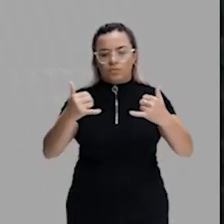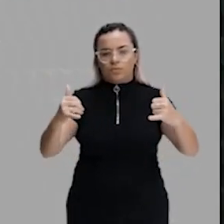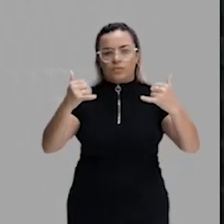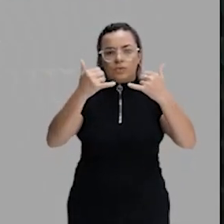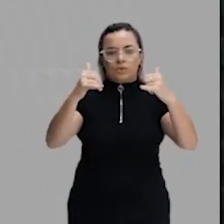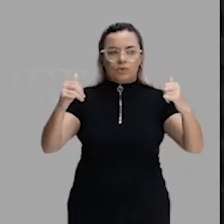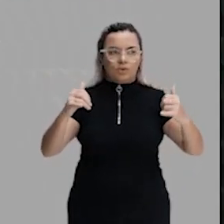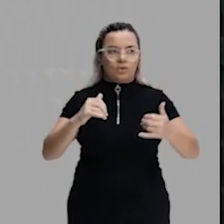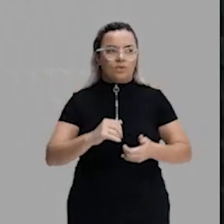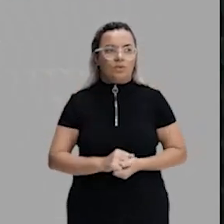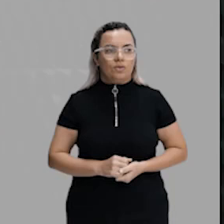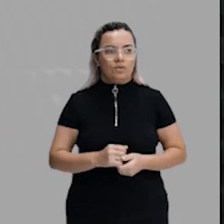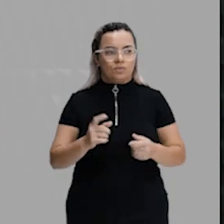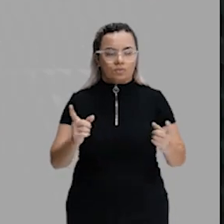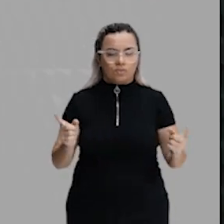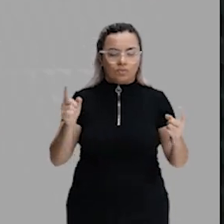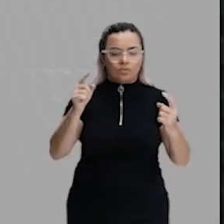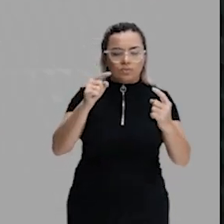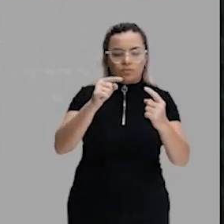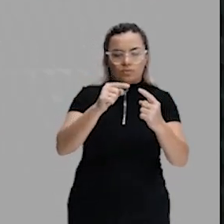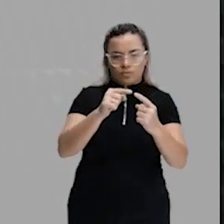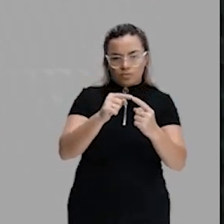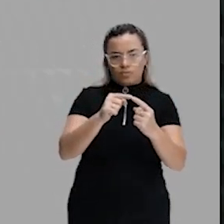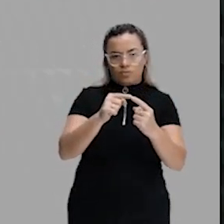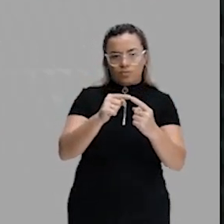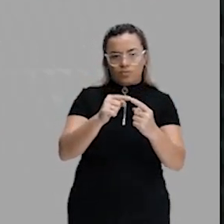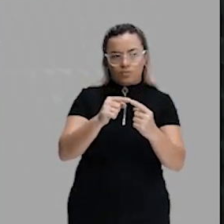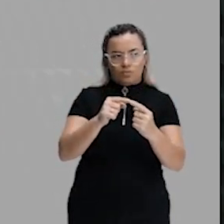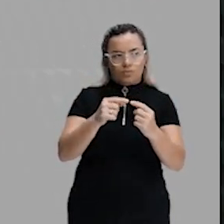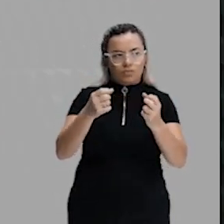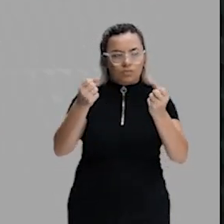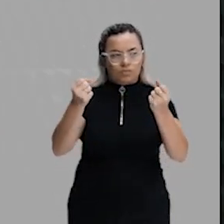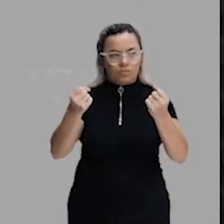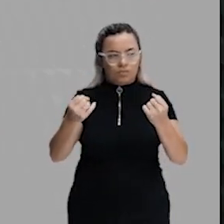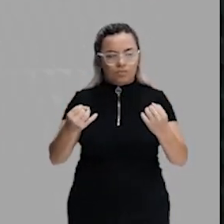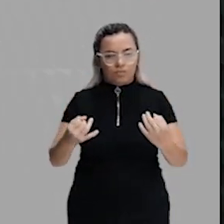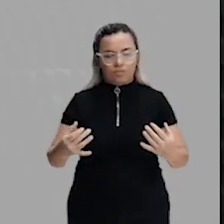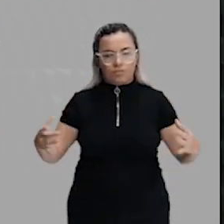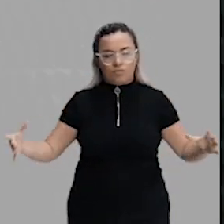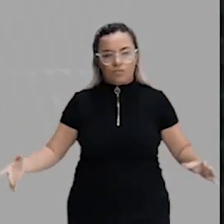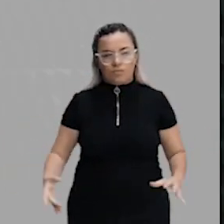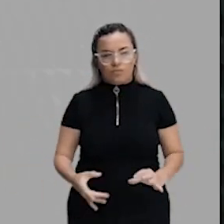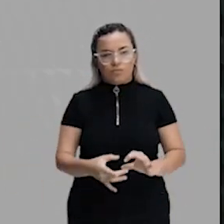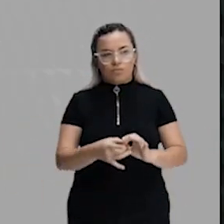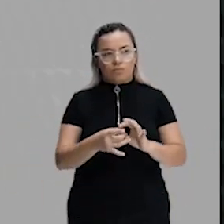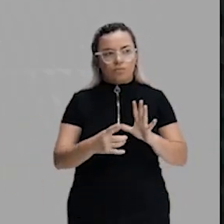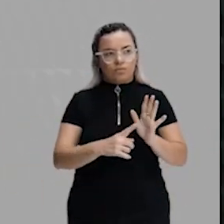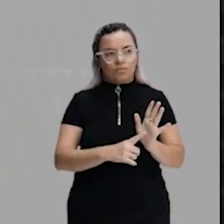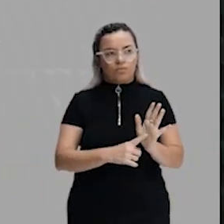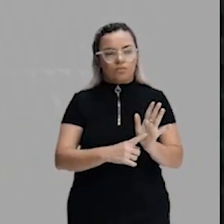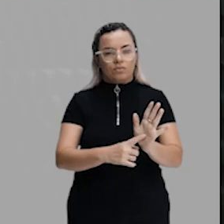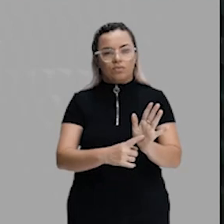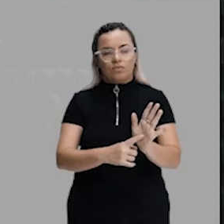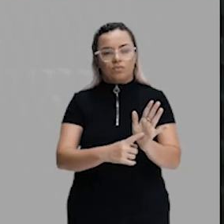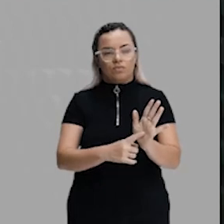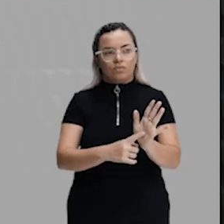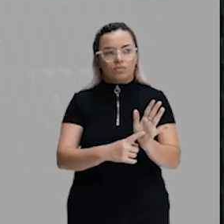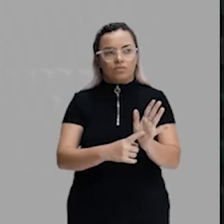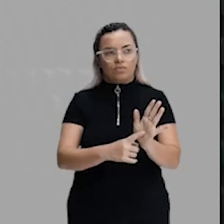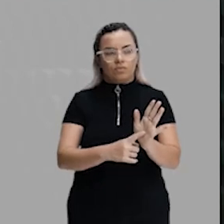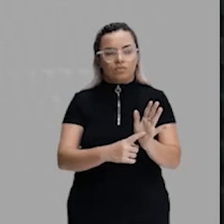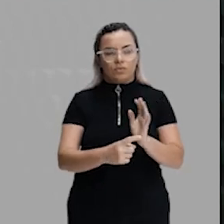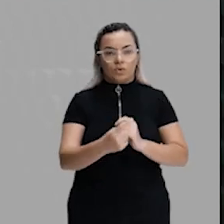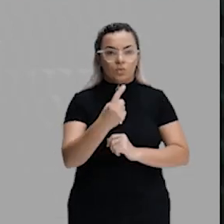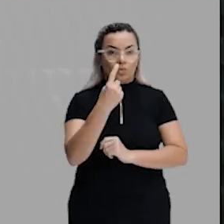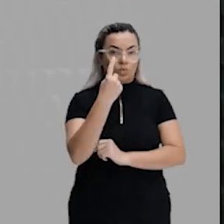intuito, né, o que nós vamos analisar, é essa associação que vai representar apenas